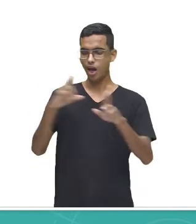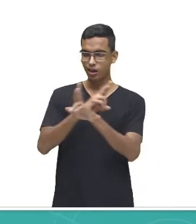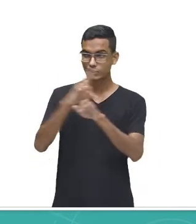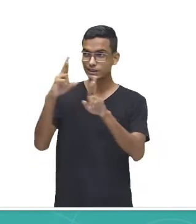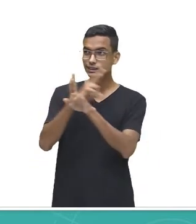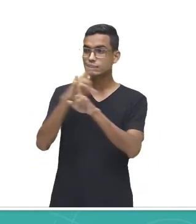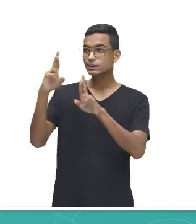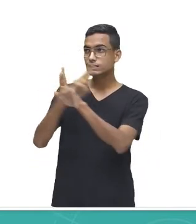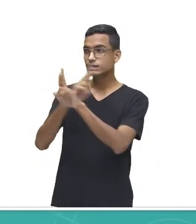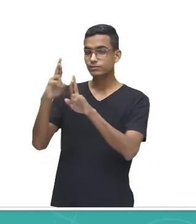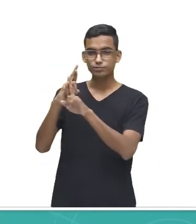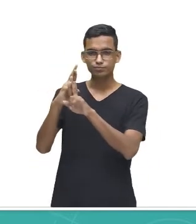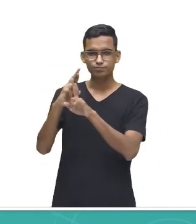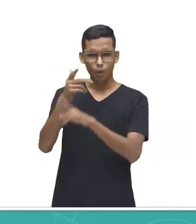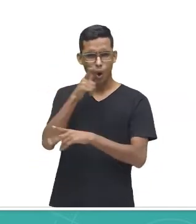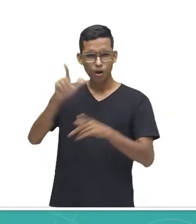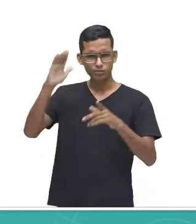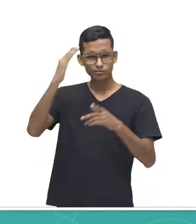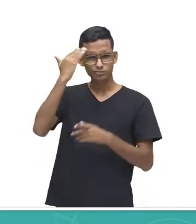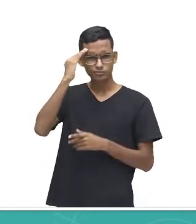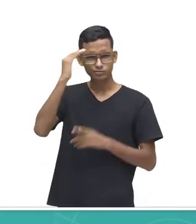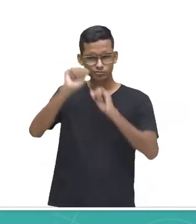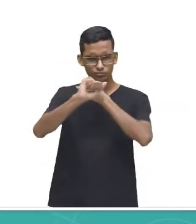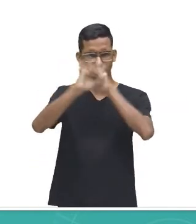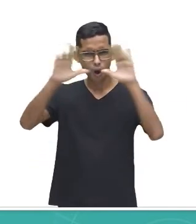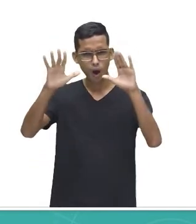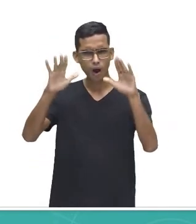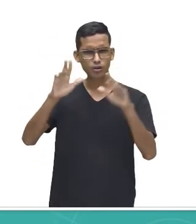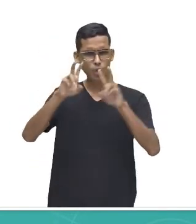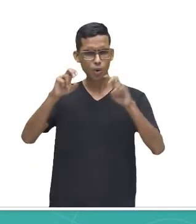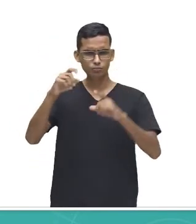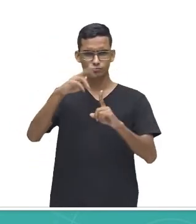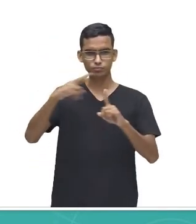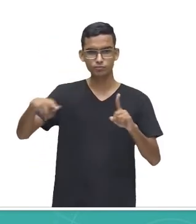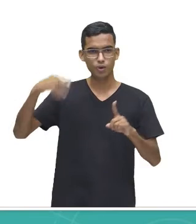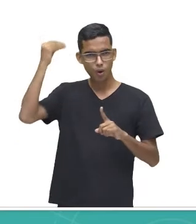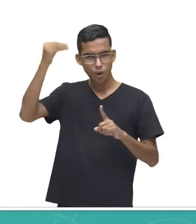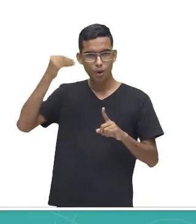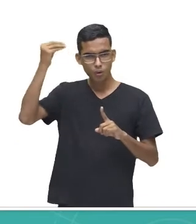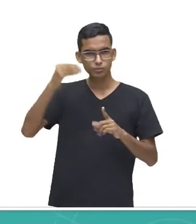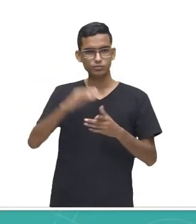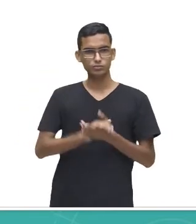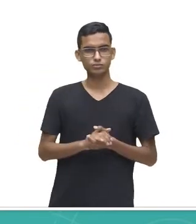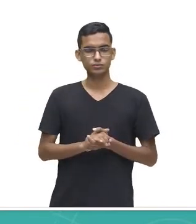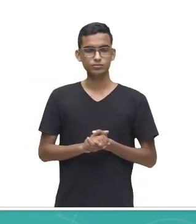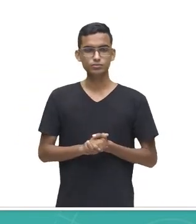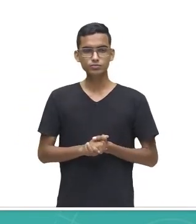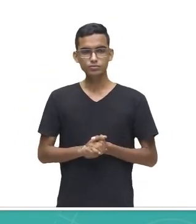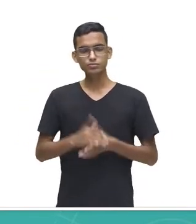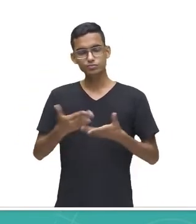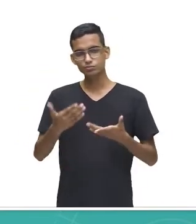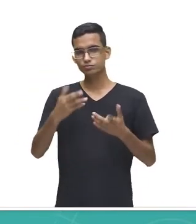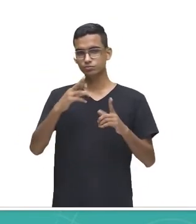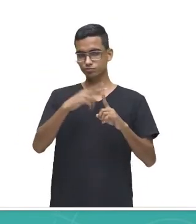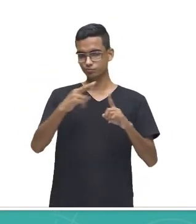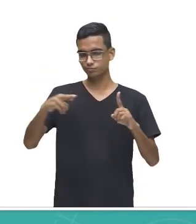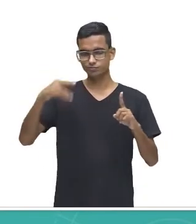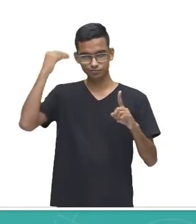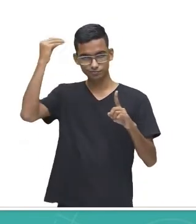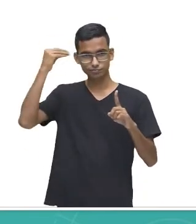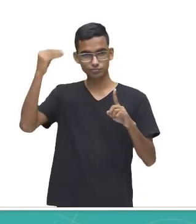ser. Deu para entender aí a experiência religiosa e o fenômeno religioso? E essa experiência religiosa